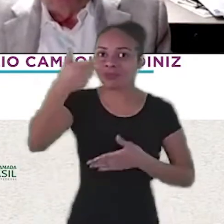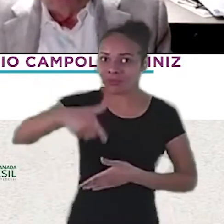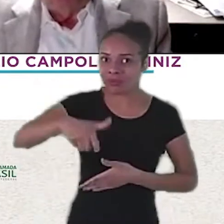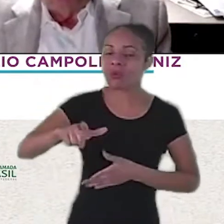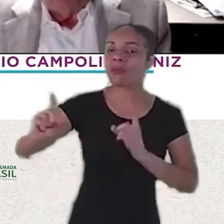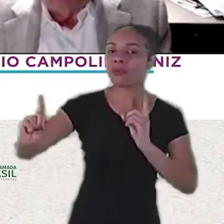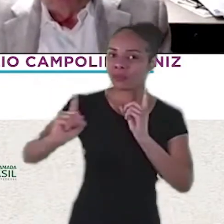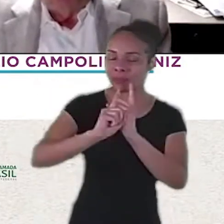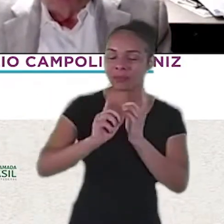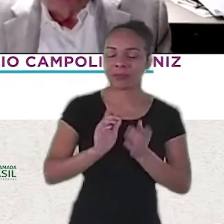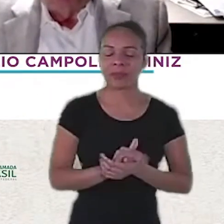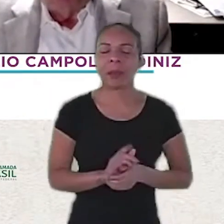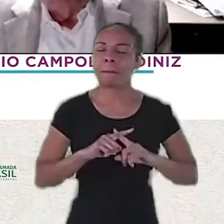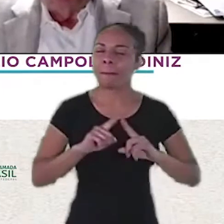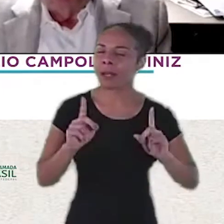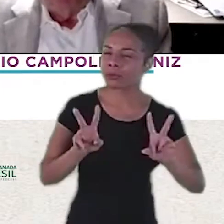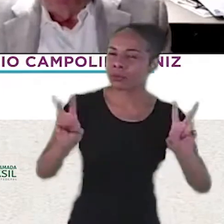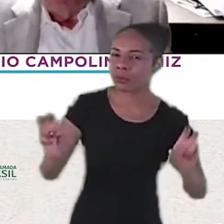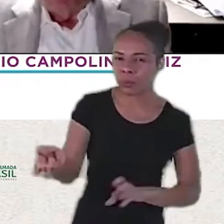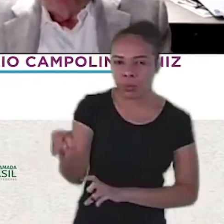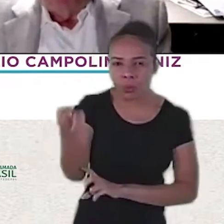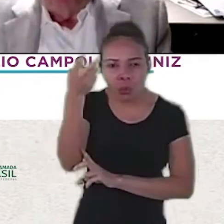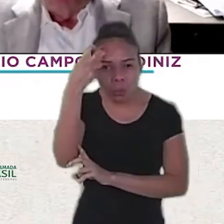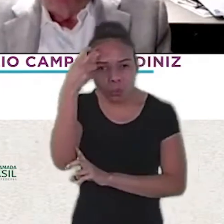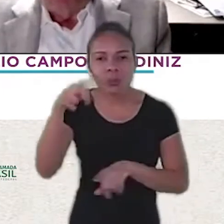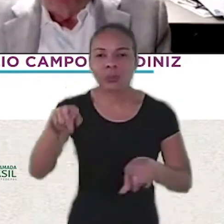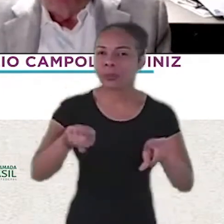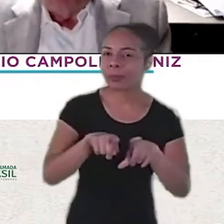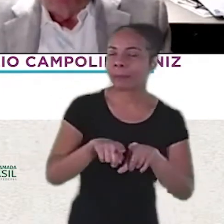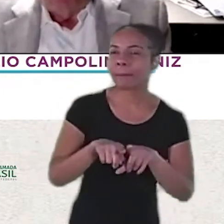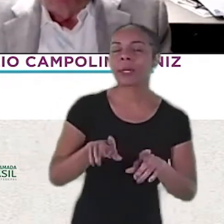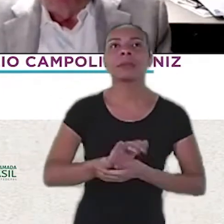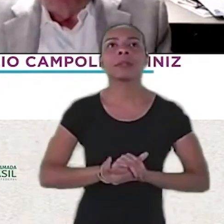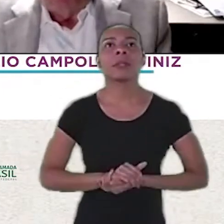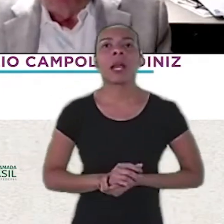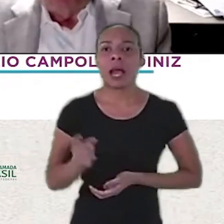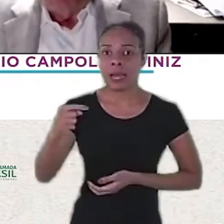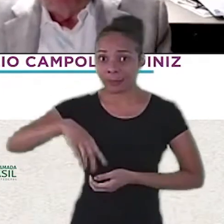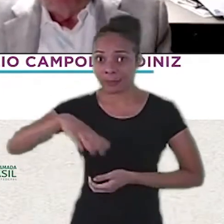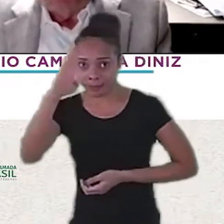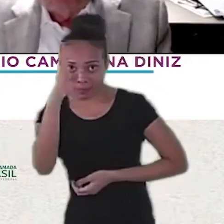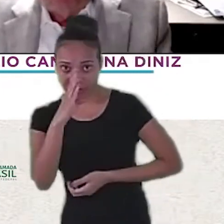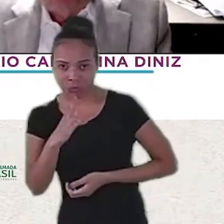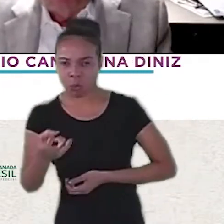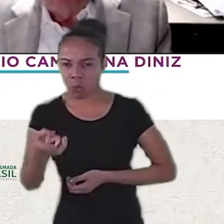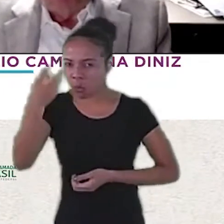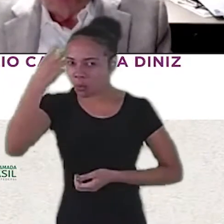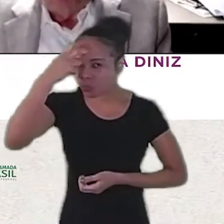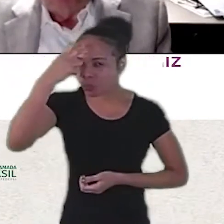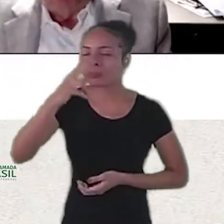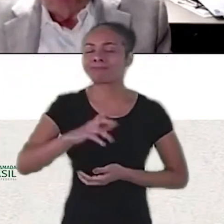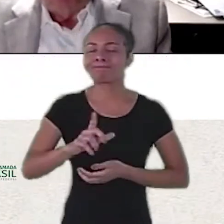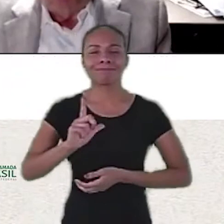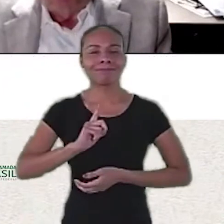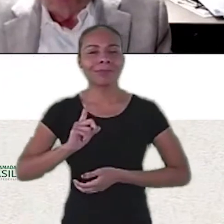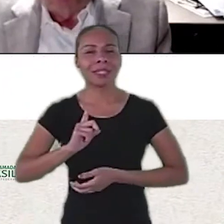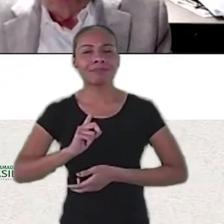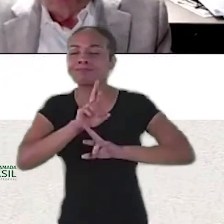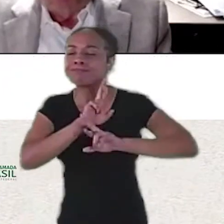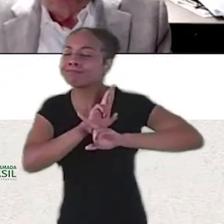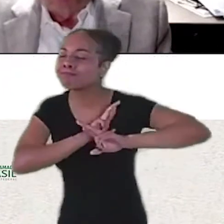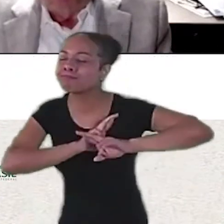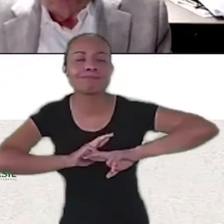as forças, né? Cultura no país, no Brasil, tem uma força completamente diferente da